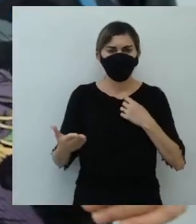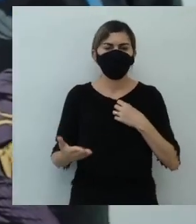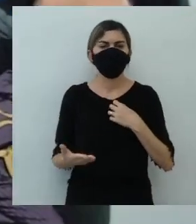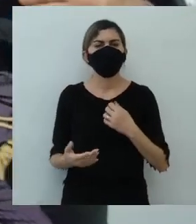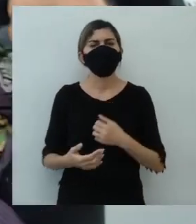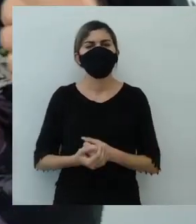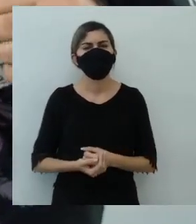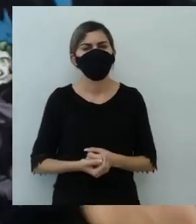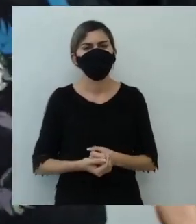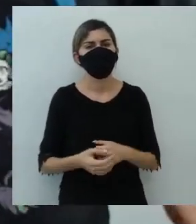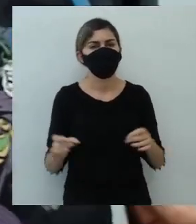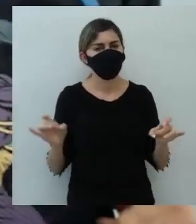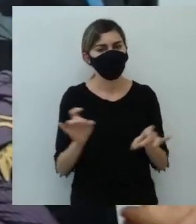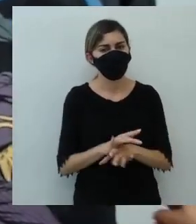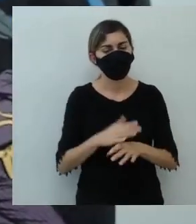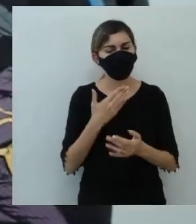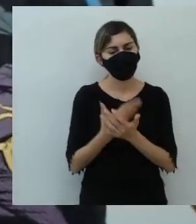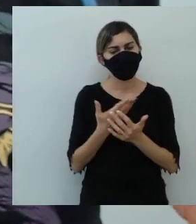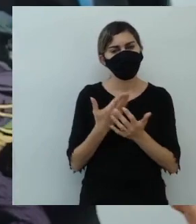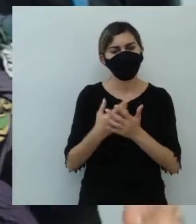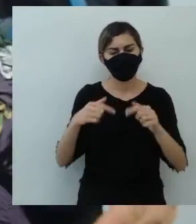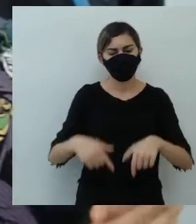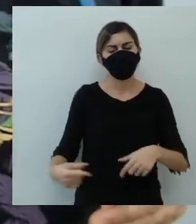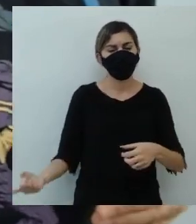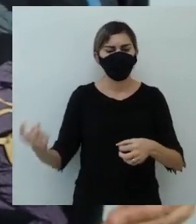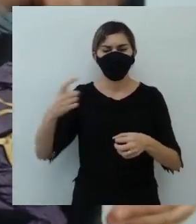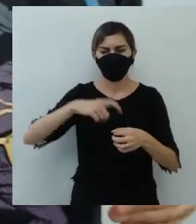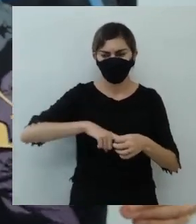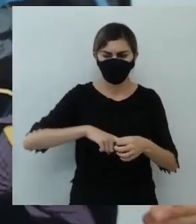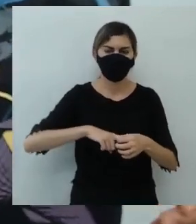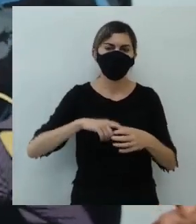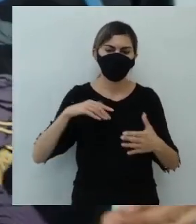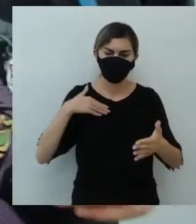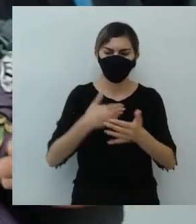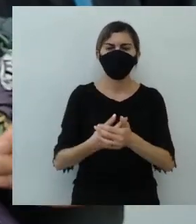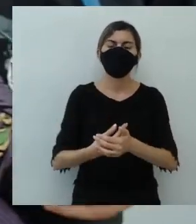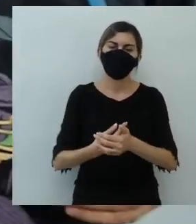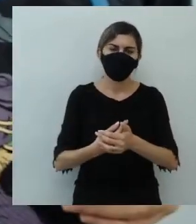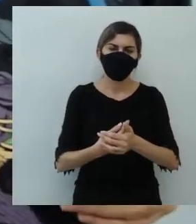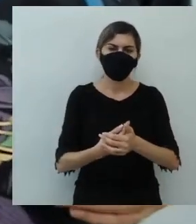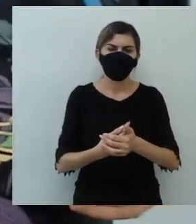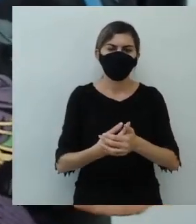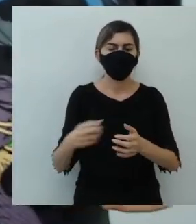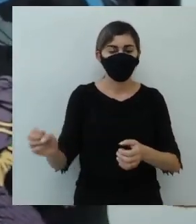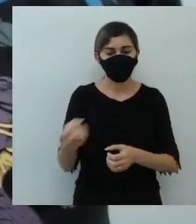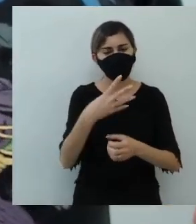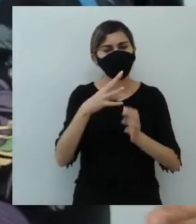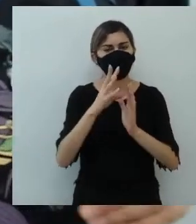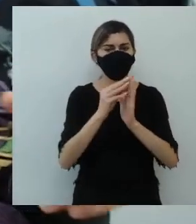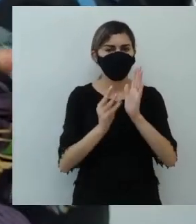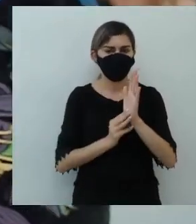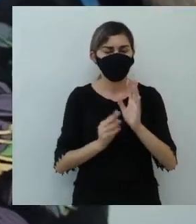gente. Terminou nossa aula de hoje. Nós voltaremos na próxima com novos